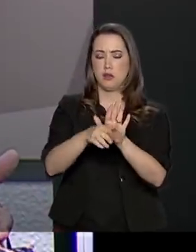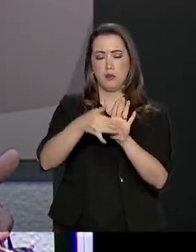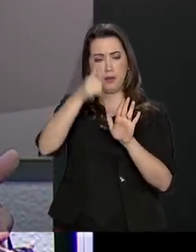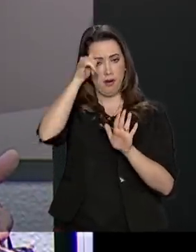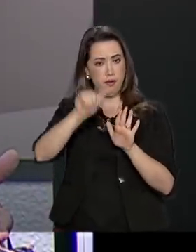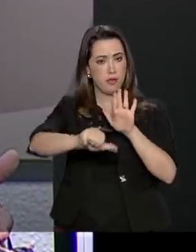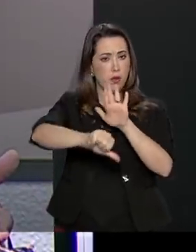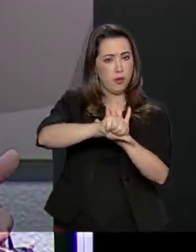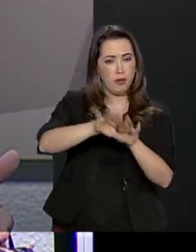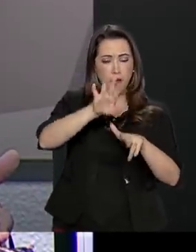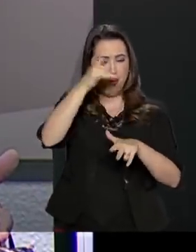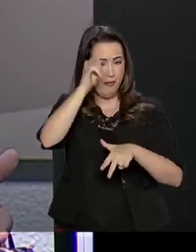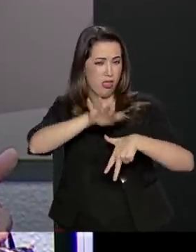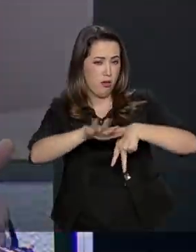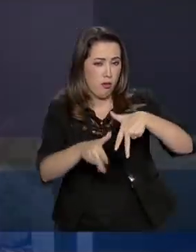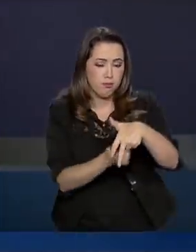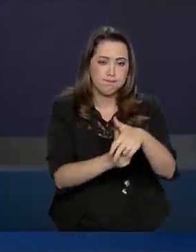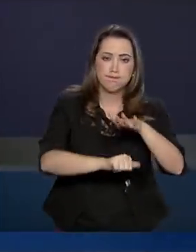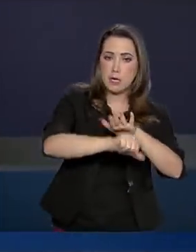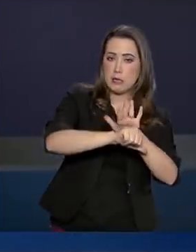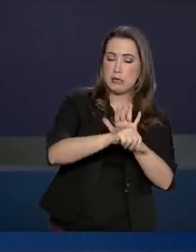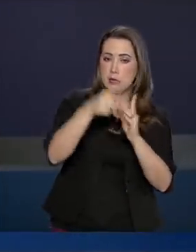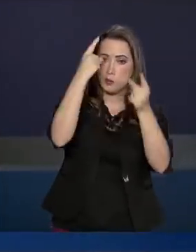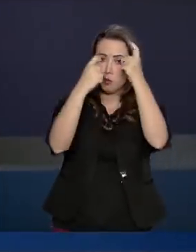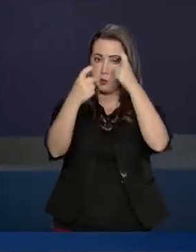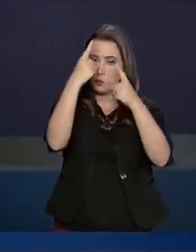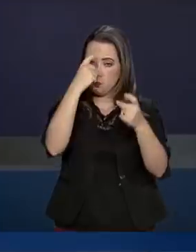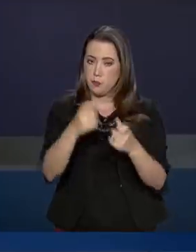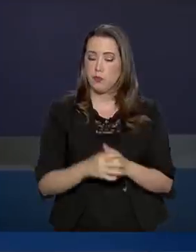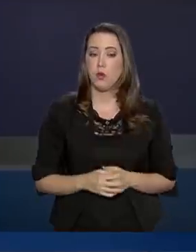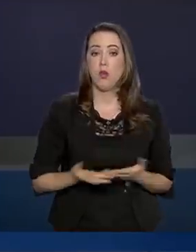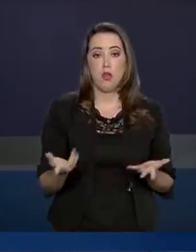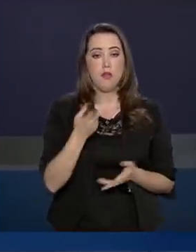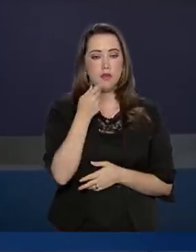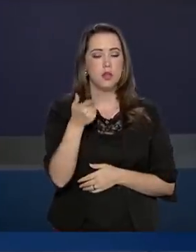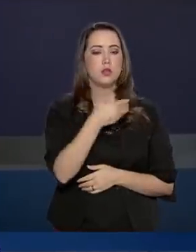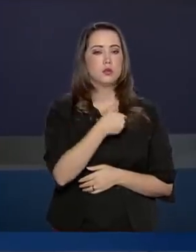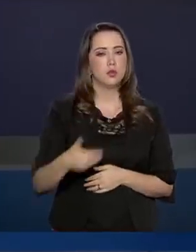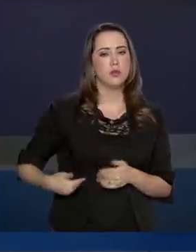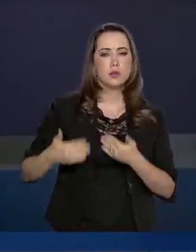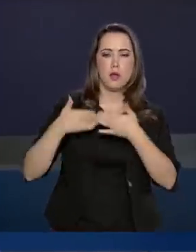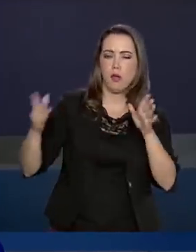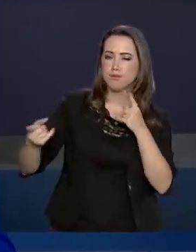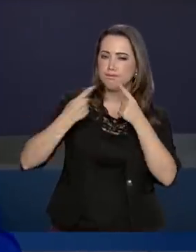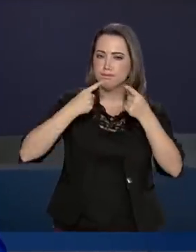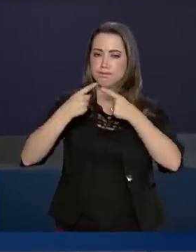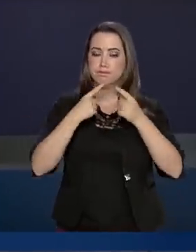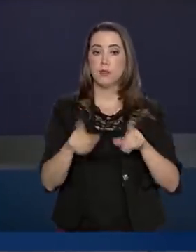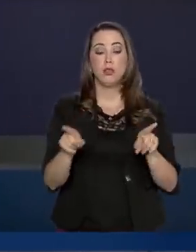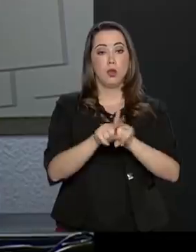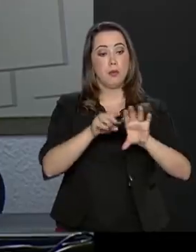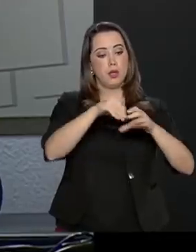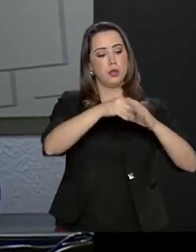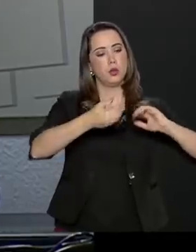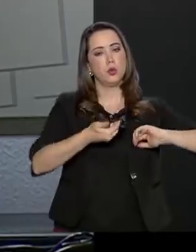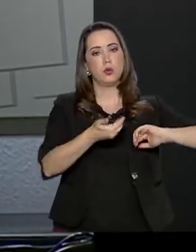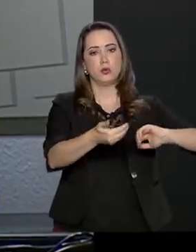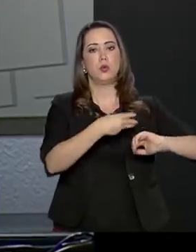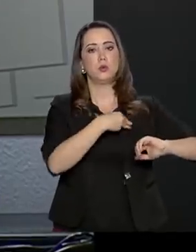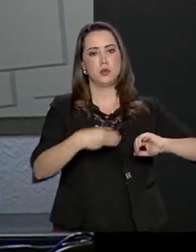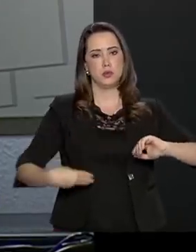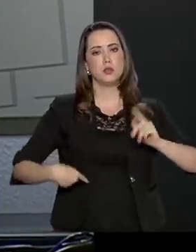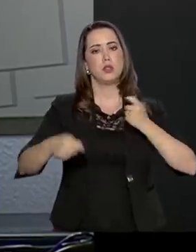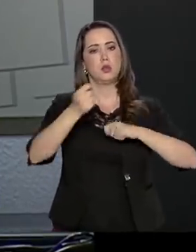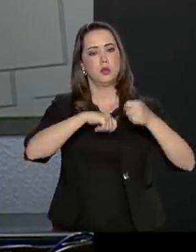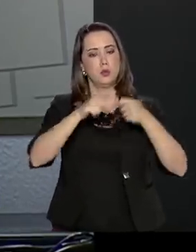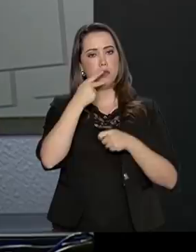combater corrupção, crime violento e o crime organizado. E reafirma que o governo está aberto ao diálogo. Também no Congresso, o ministro da Economia